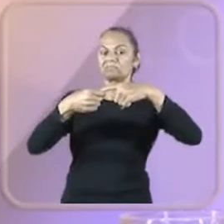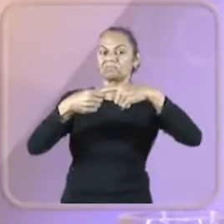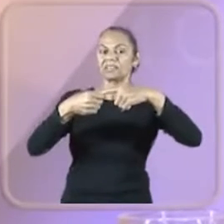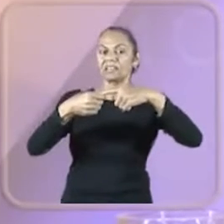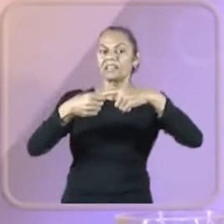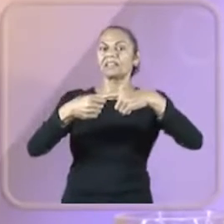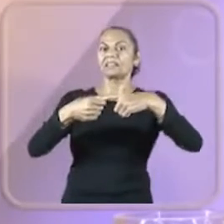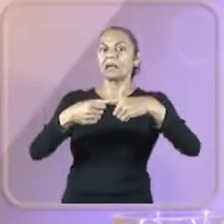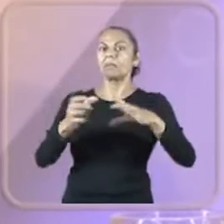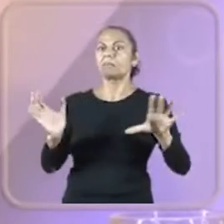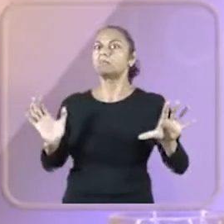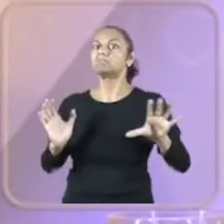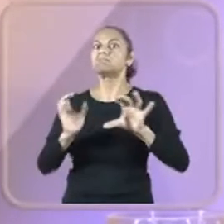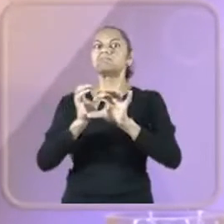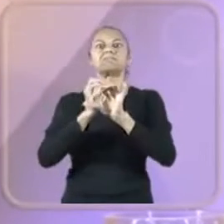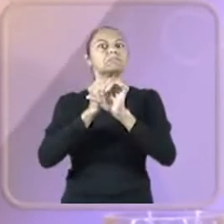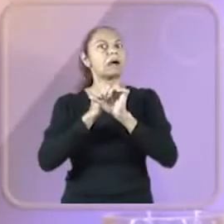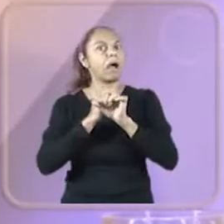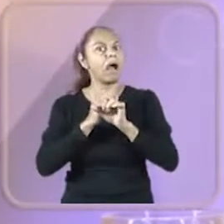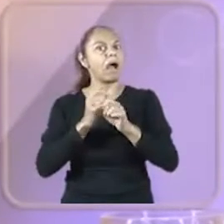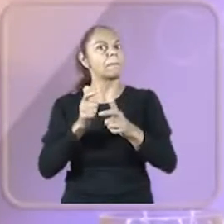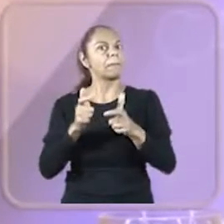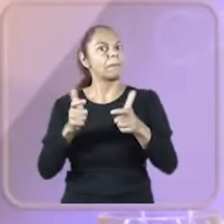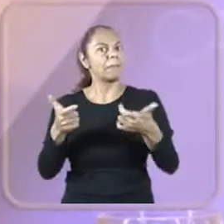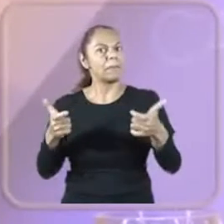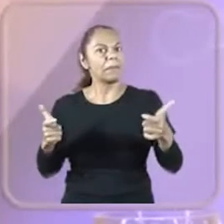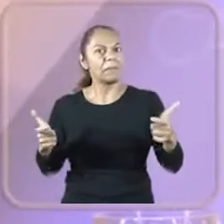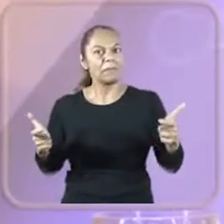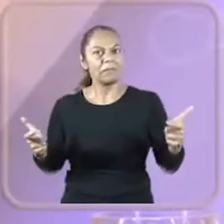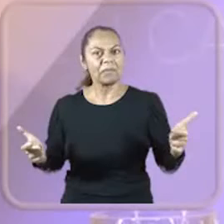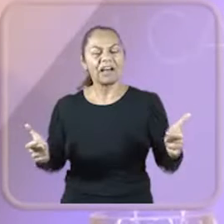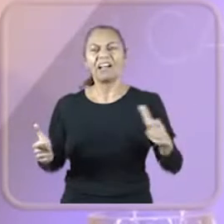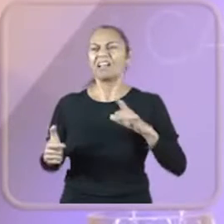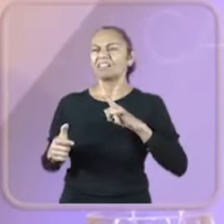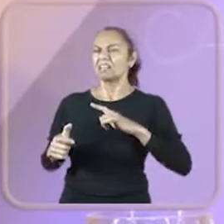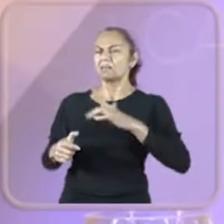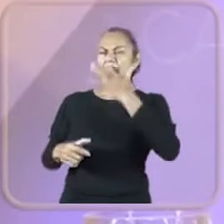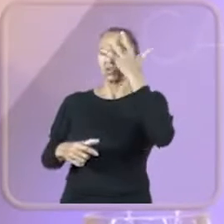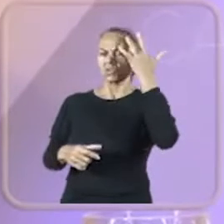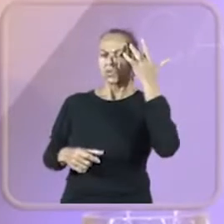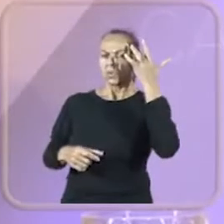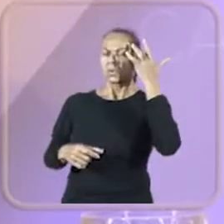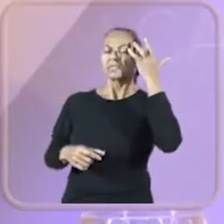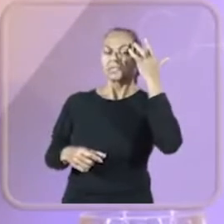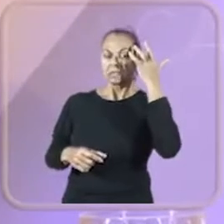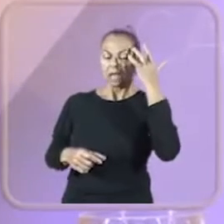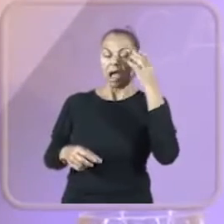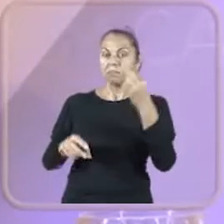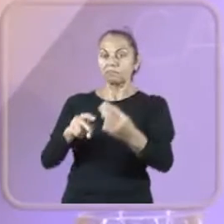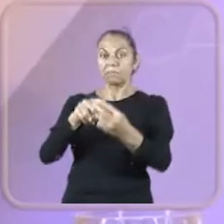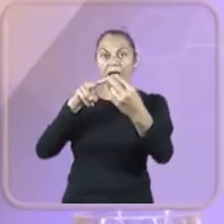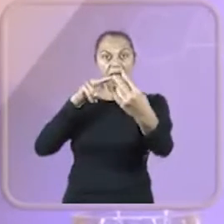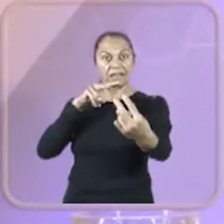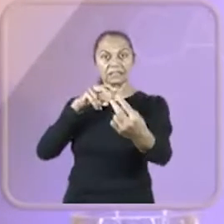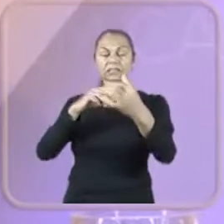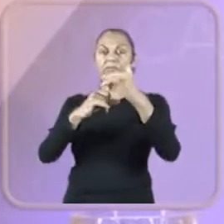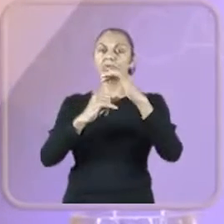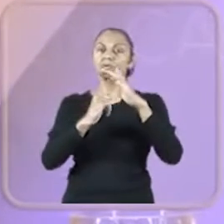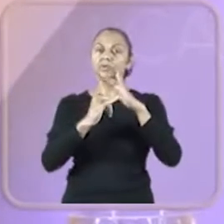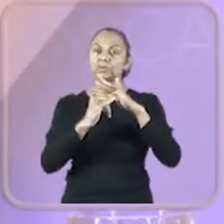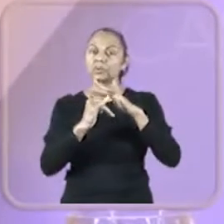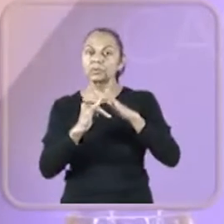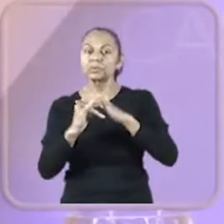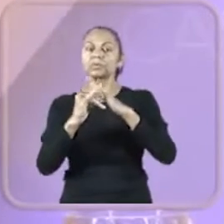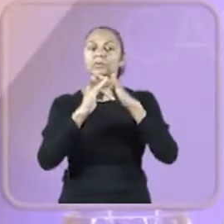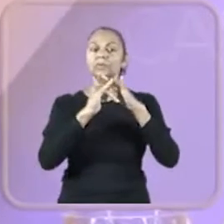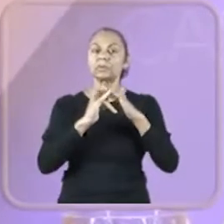está chegando em 78 municípios agora. Então tem muita gente que está vendo, está nos vendo pelo YouTube também, né, e a